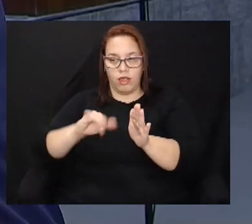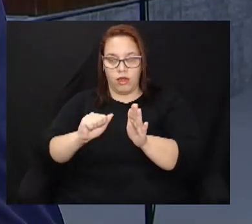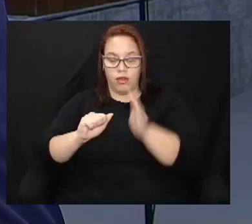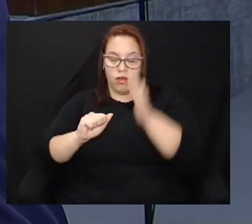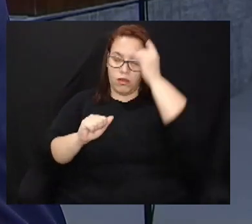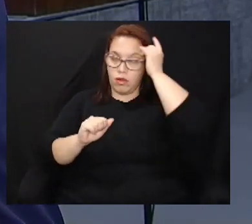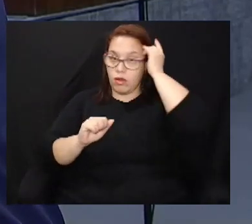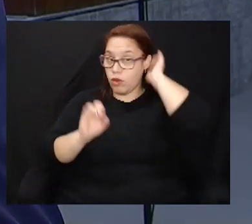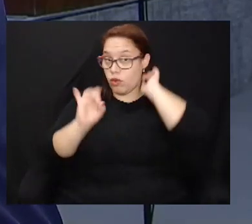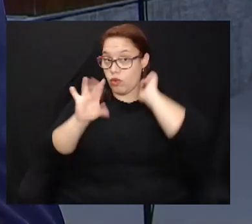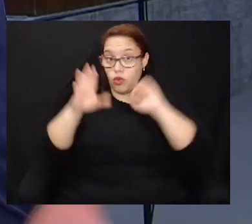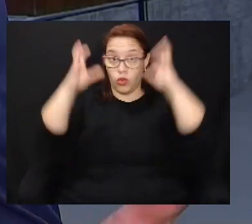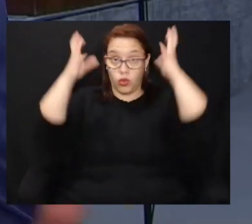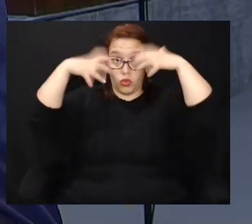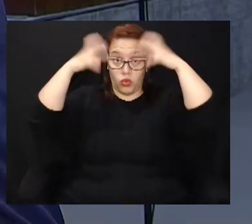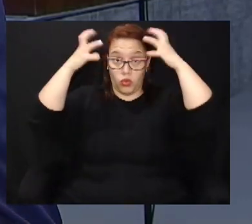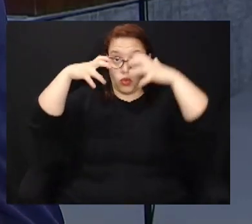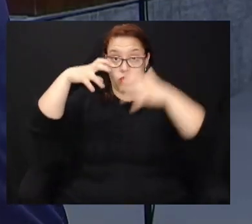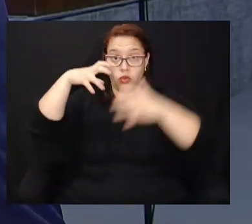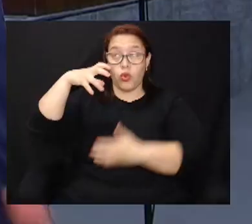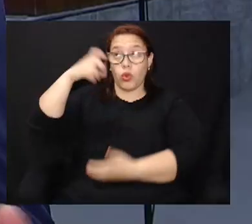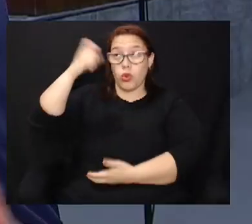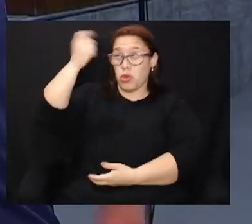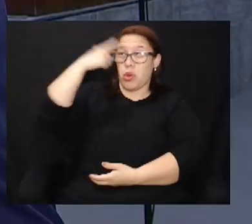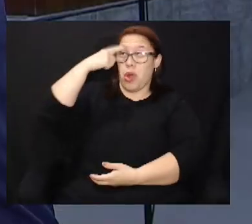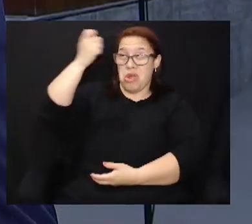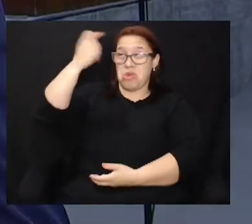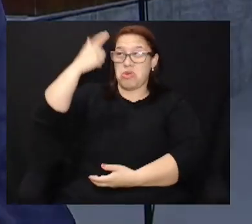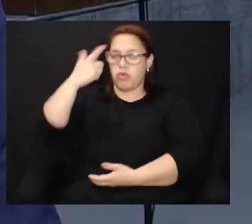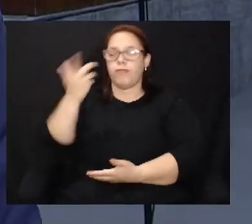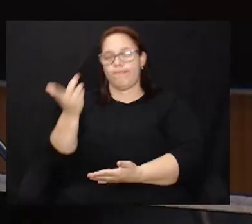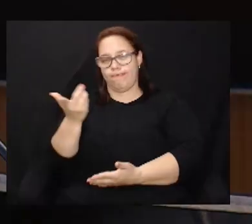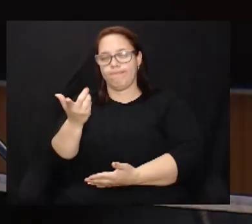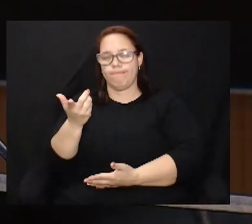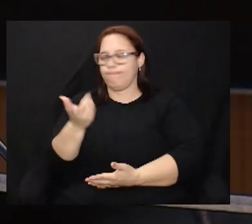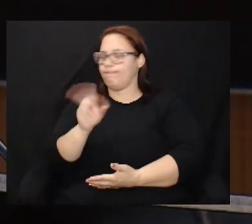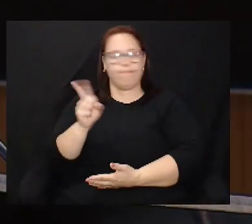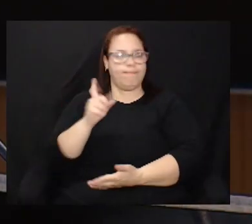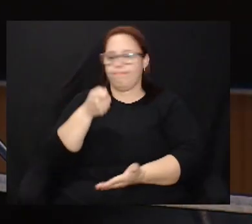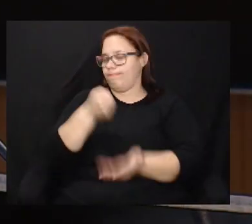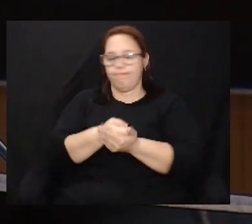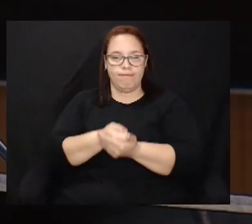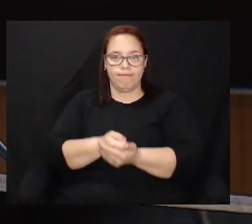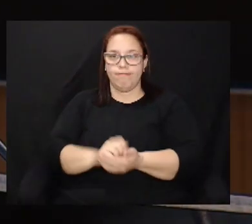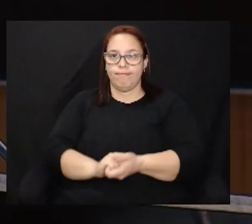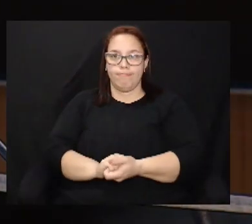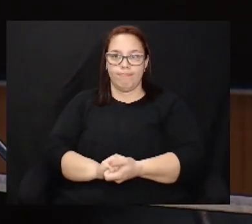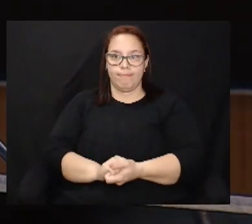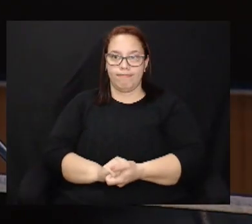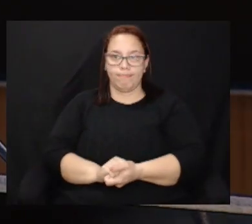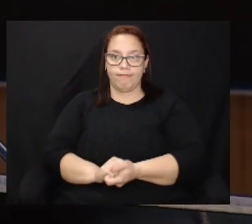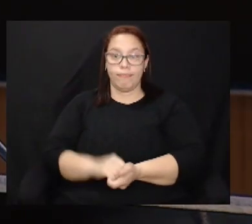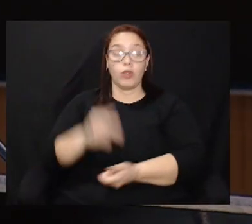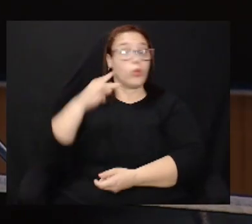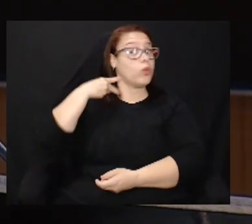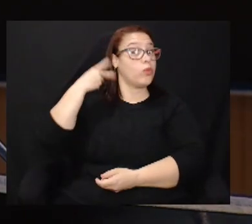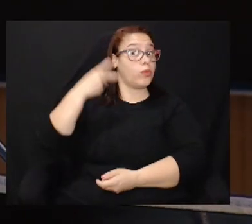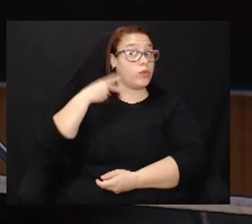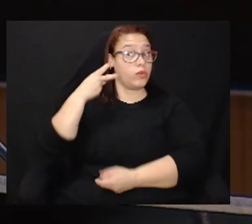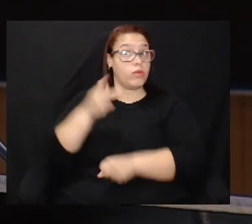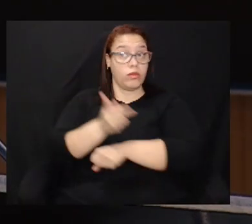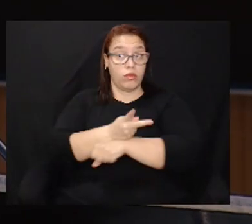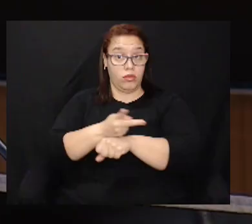sol e chuva, que nós falamos intempéries, né, que é sol e chuva, então para que ela não seja cobrada. A medida, segundo o vereador, busca